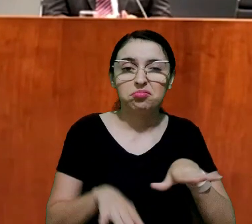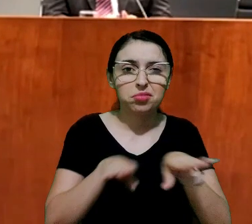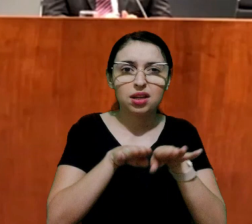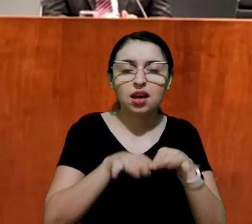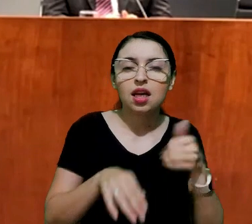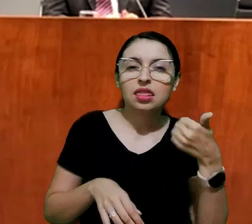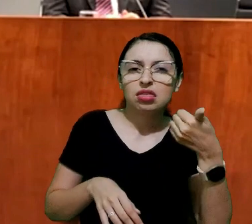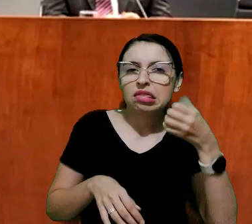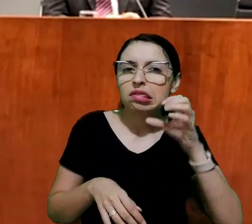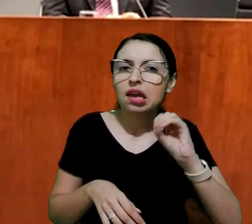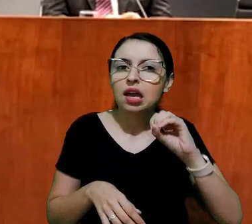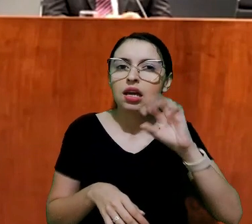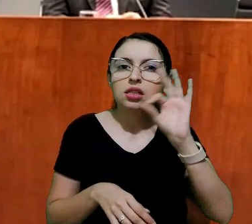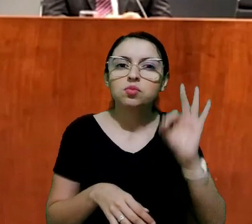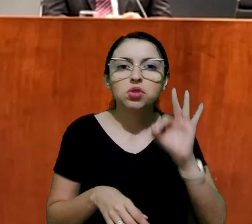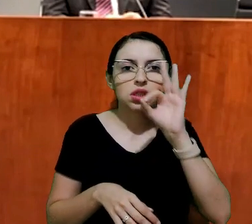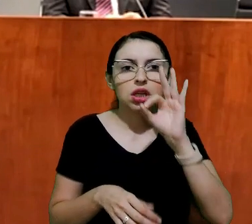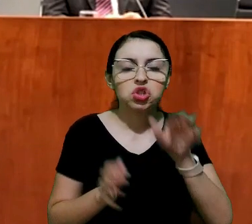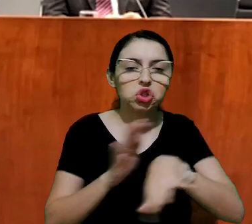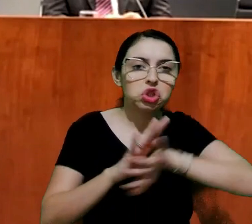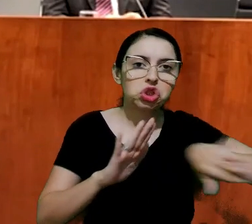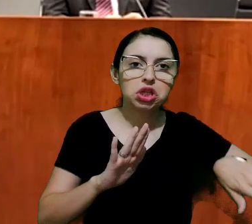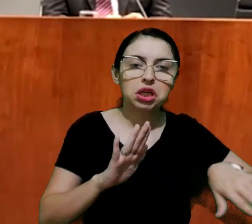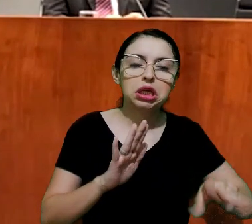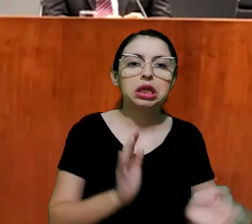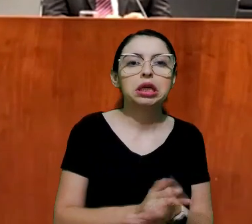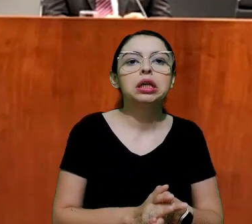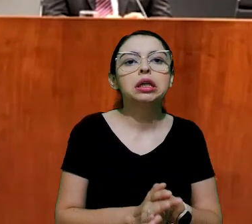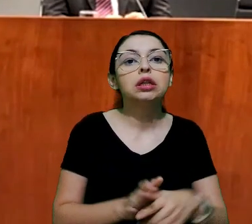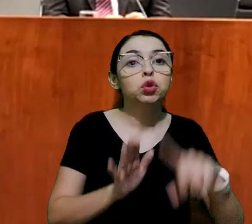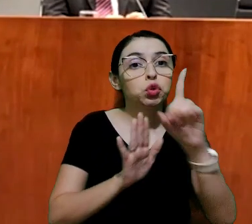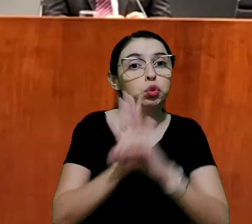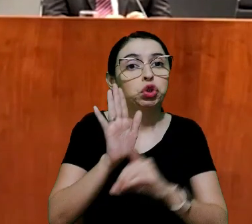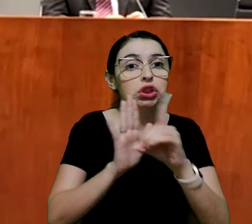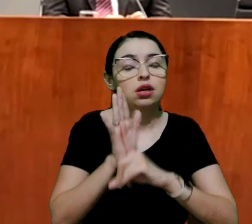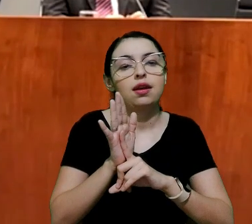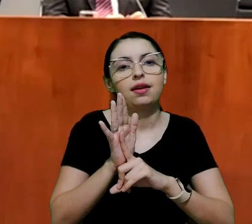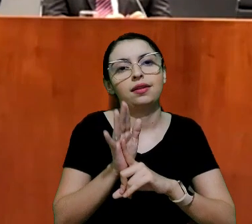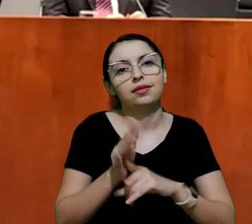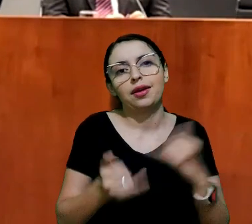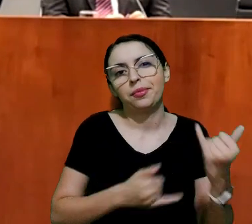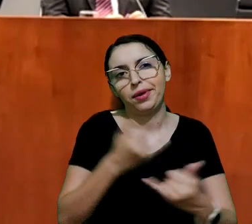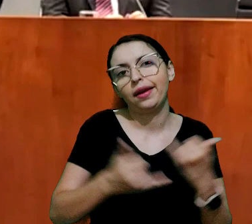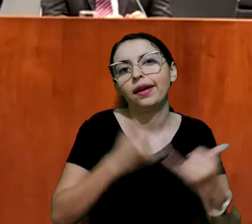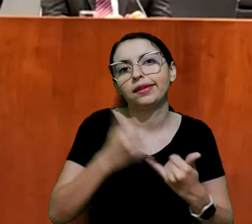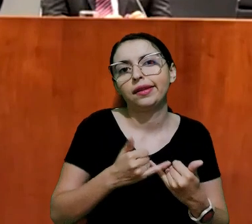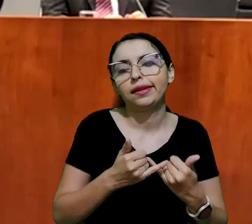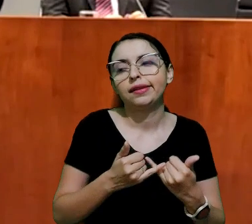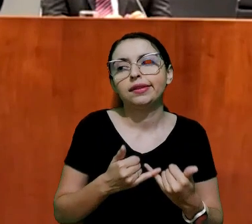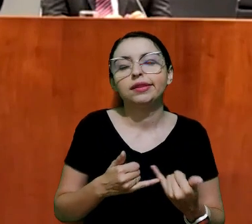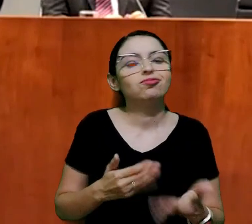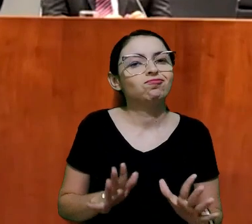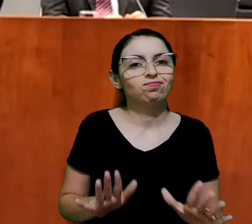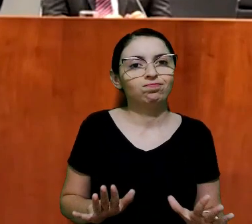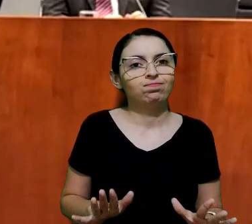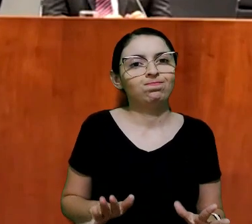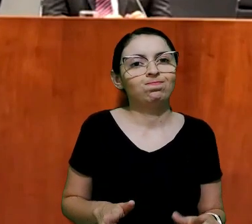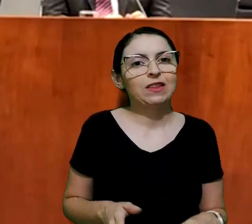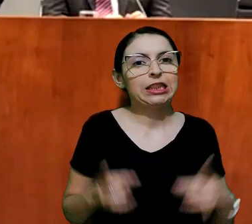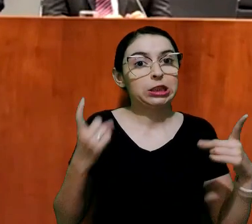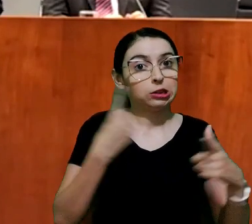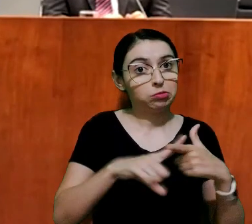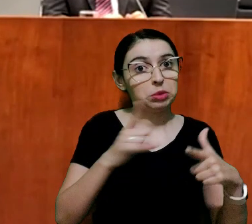e retira isso do nosso sistema, porque não vai dar certo essa brincadeira. Nós vamos ter problemas mais graves. E tem que rever